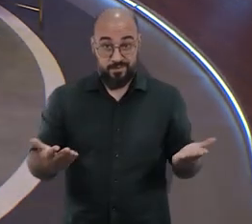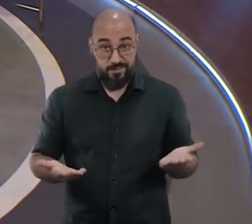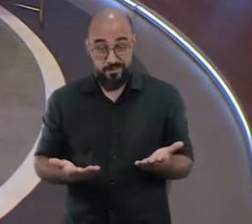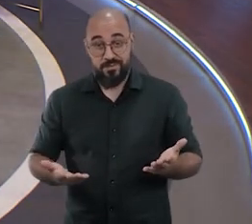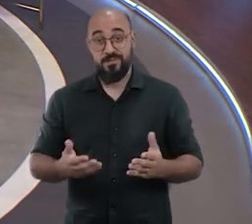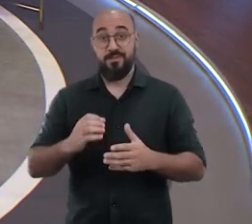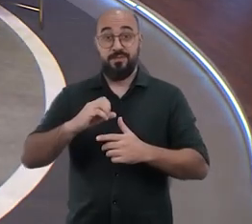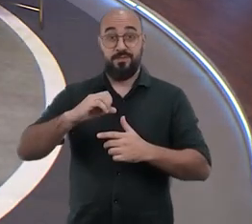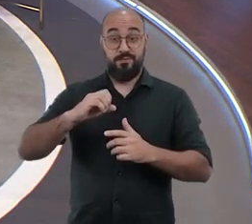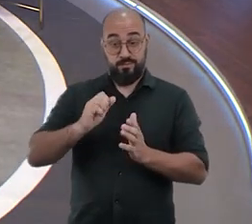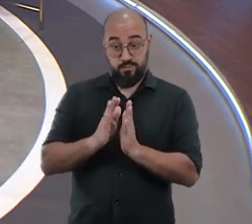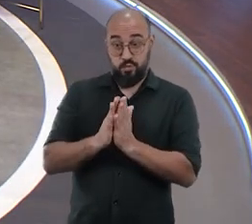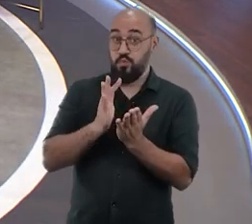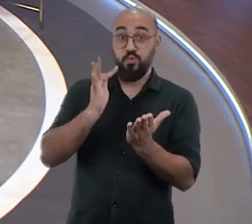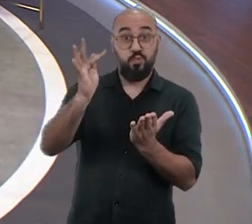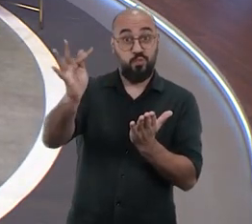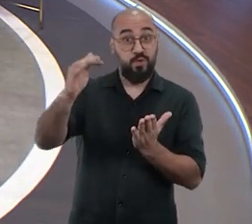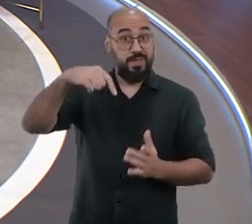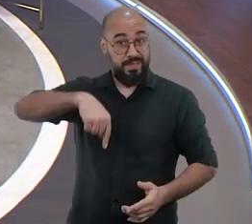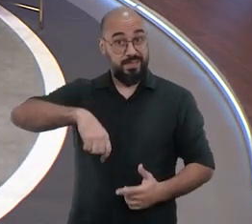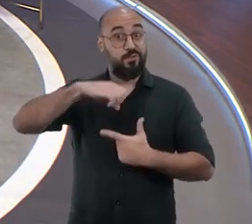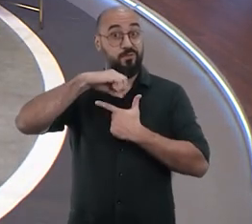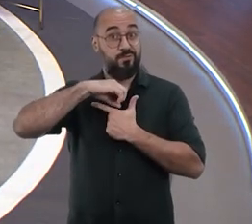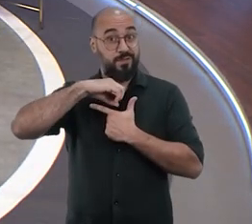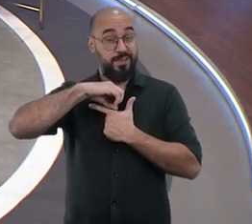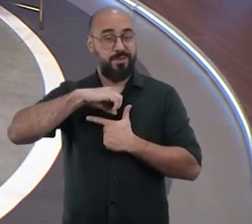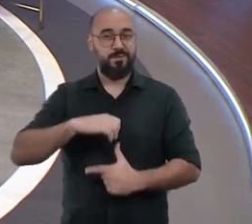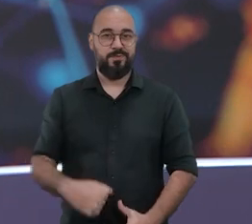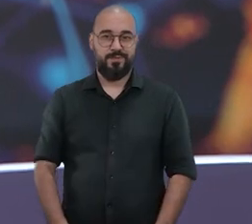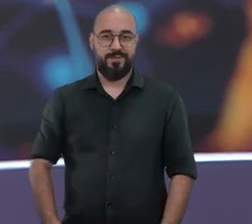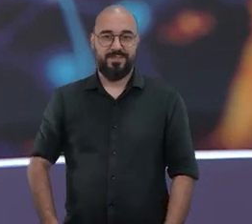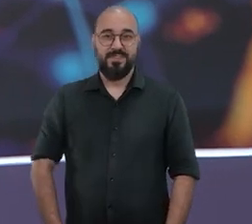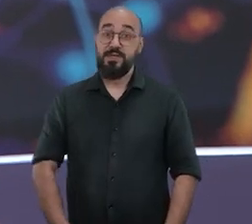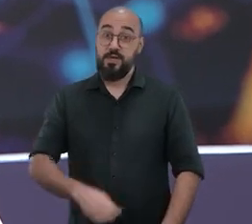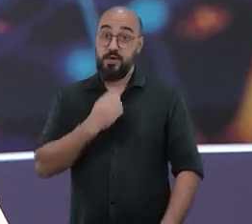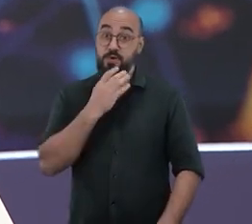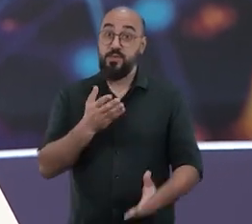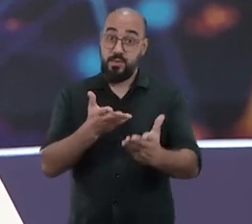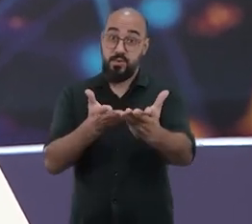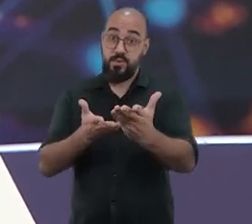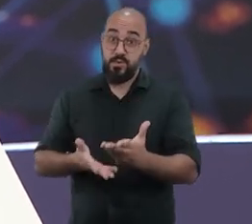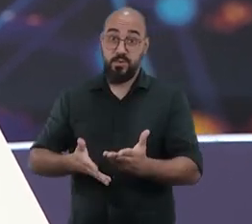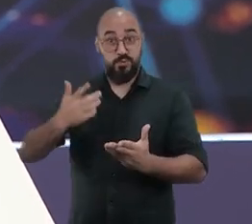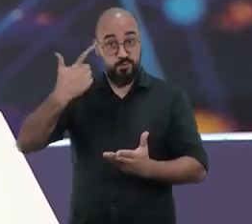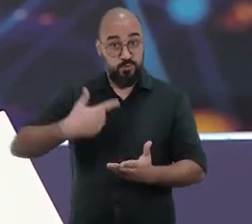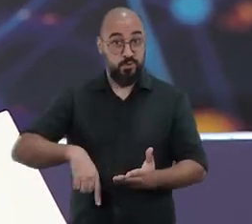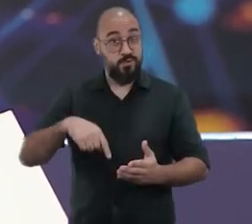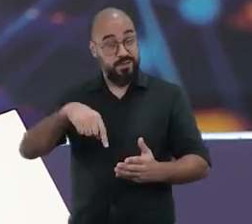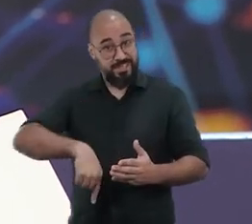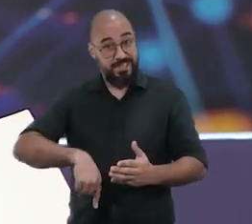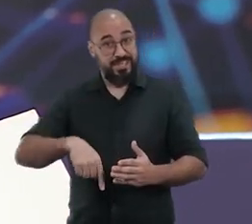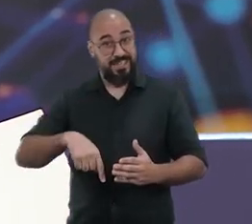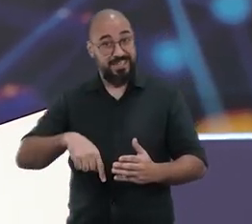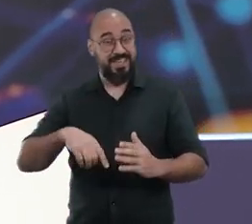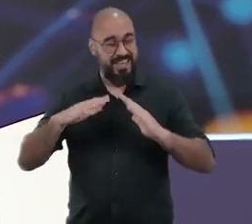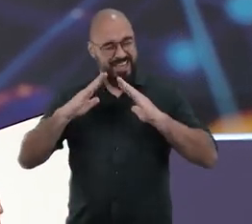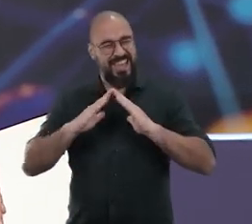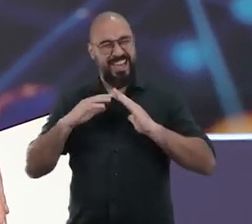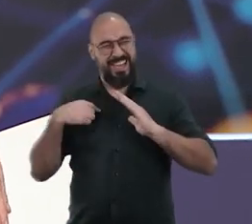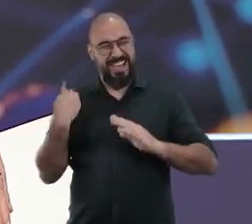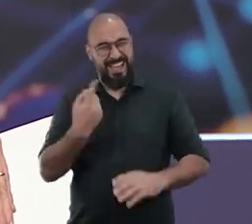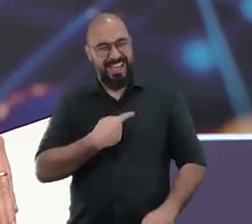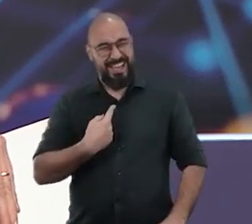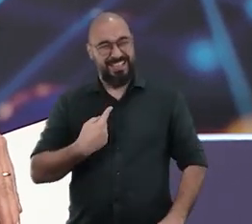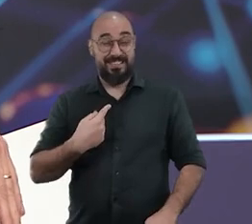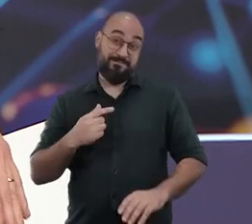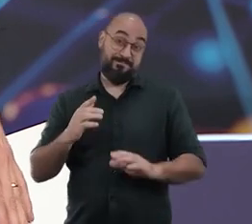Estamos começando o programa Arena do Futuro na Novo Tempo. É muito bom receber você aqui na nossa casa, no canal da